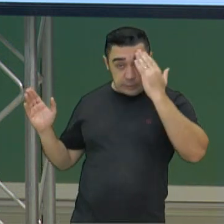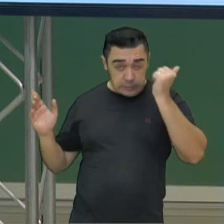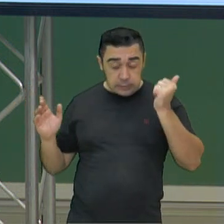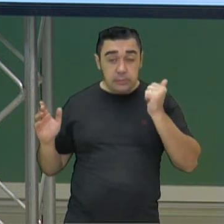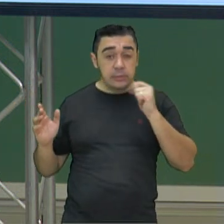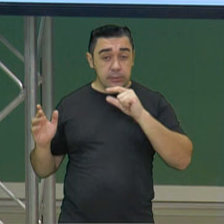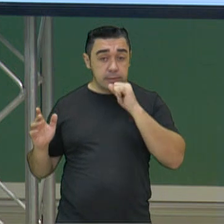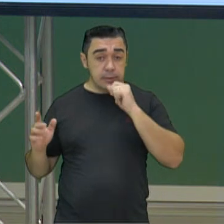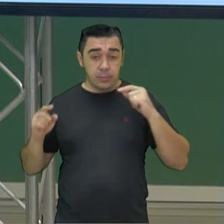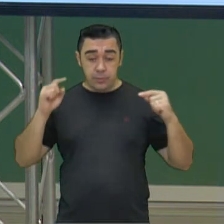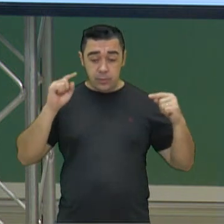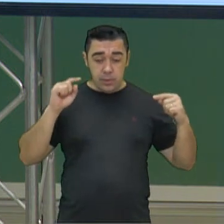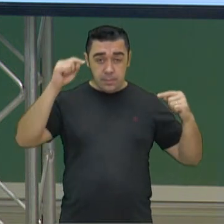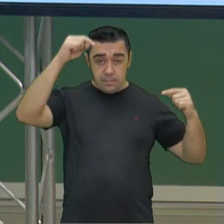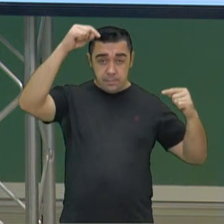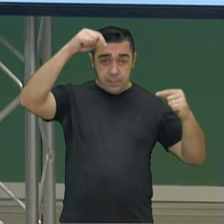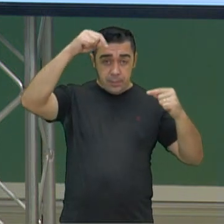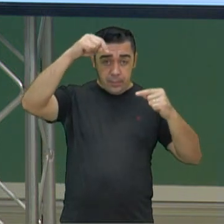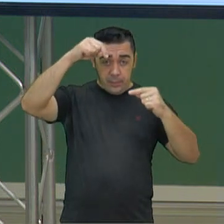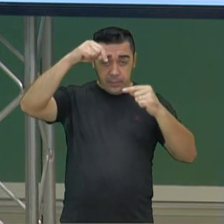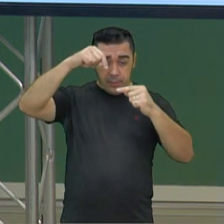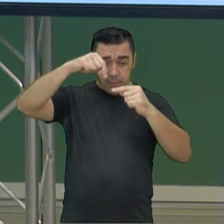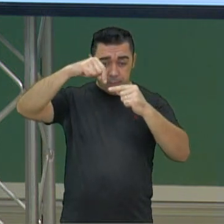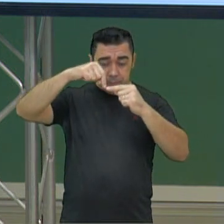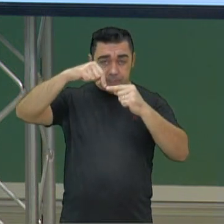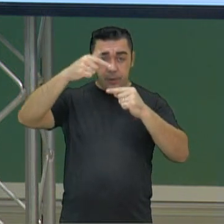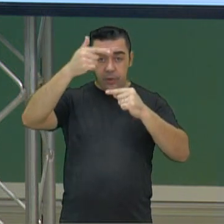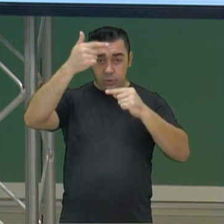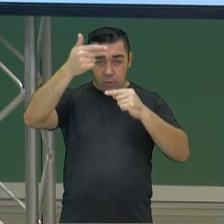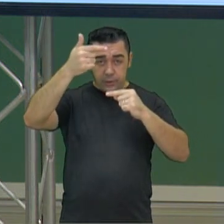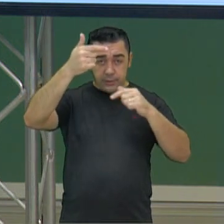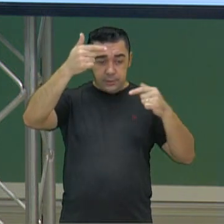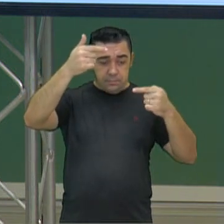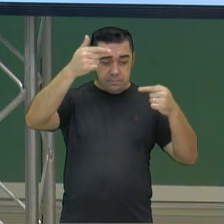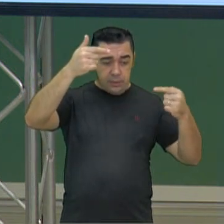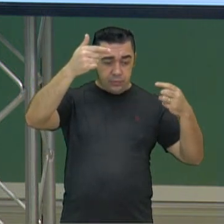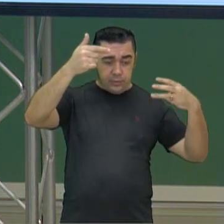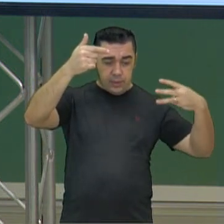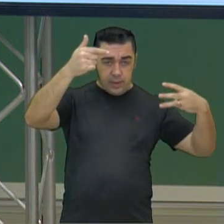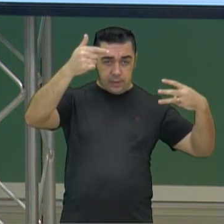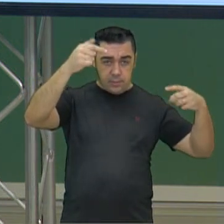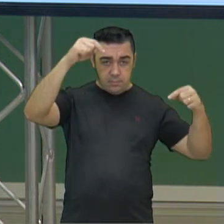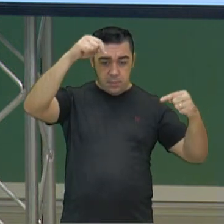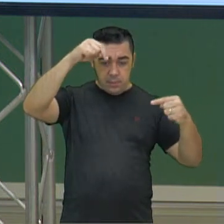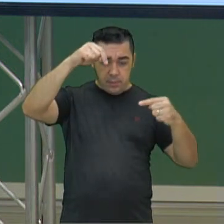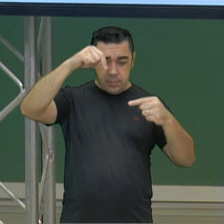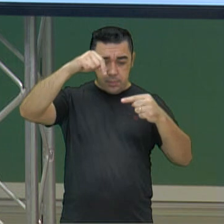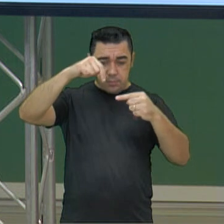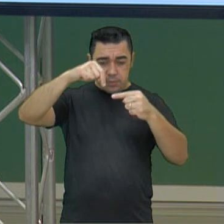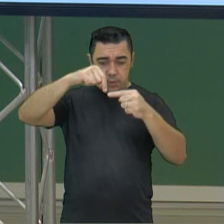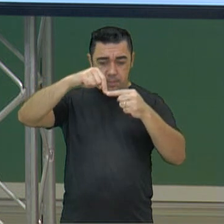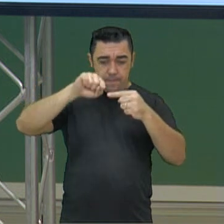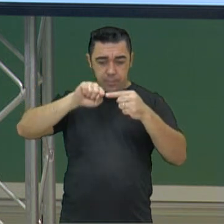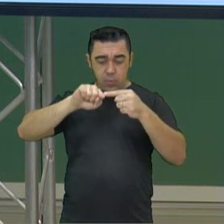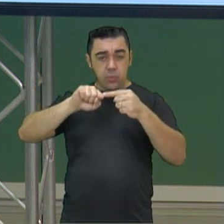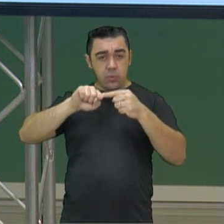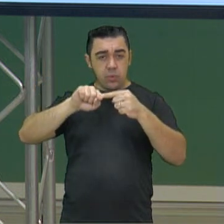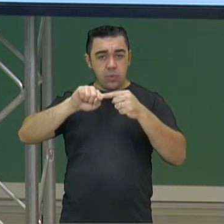o centro tem coordenadas 2 para x, menos 3 para y. Pá, localizo o